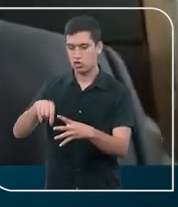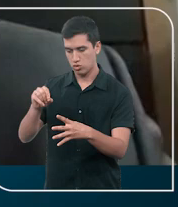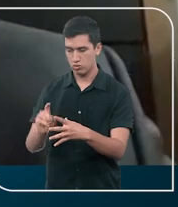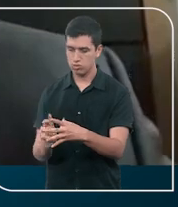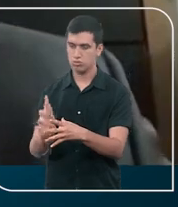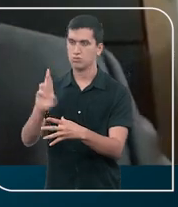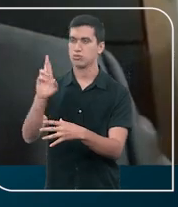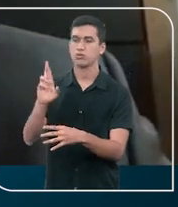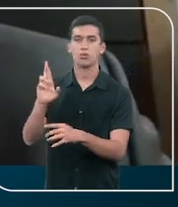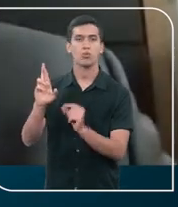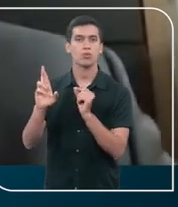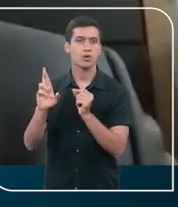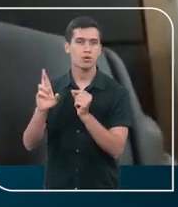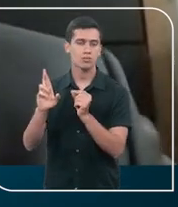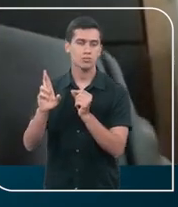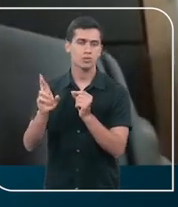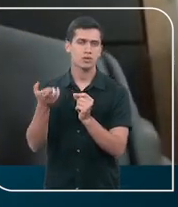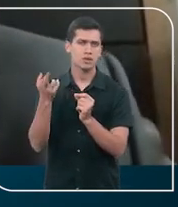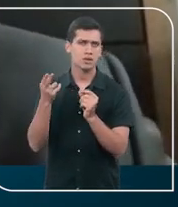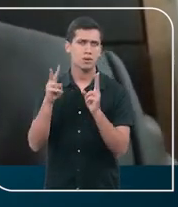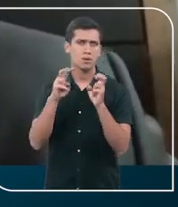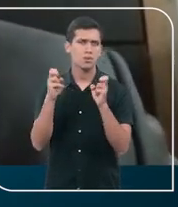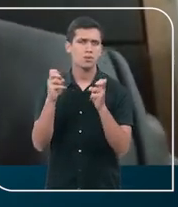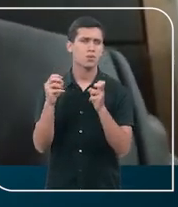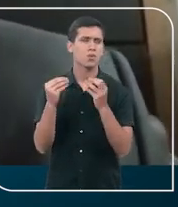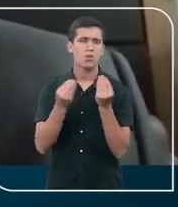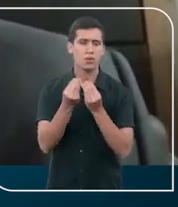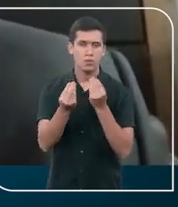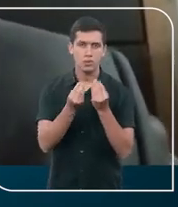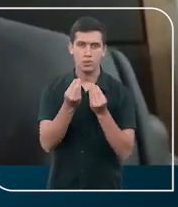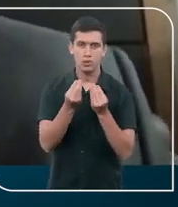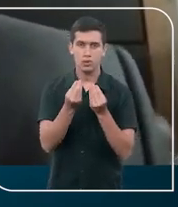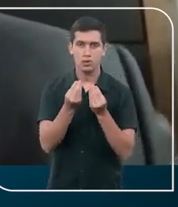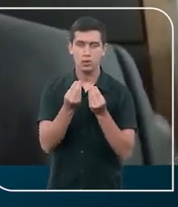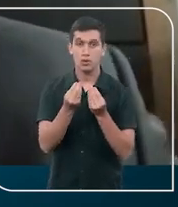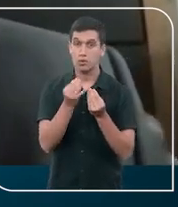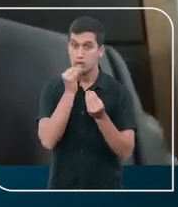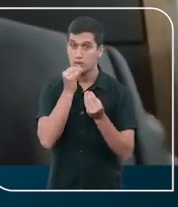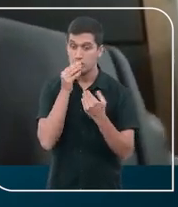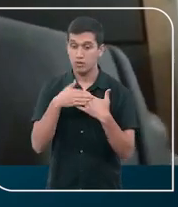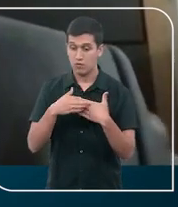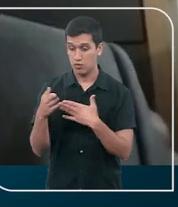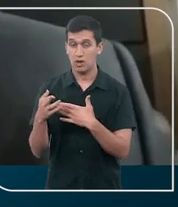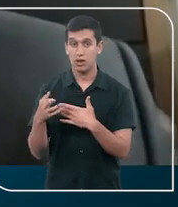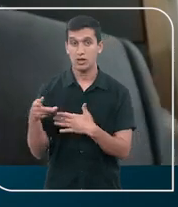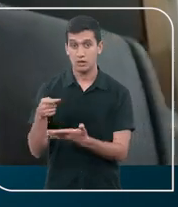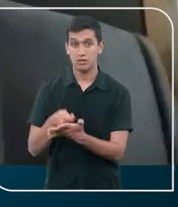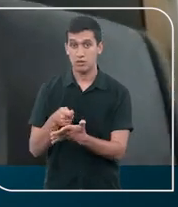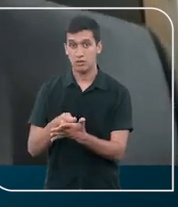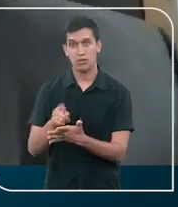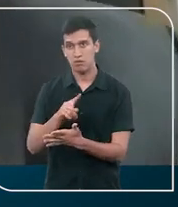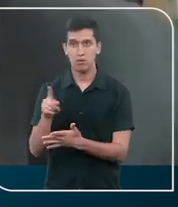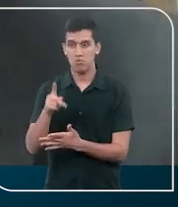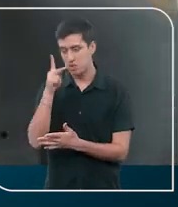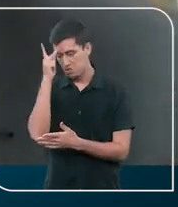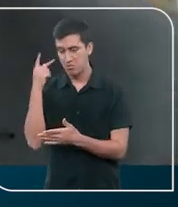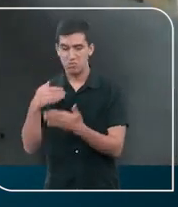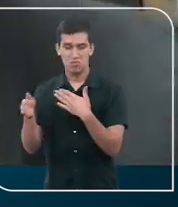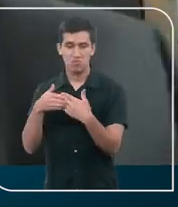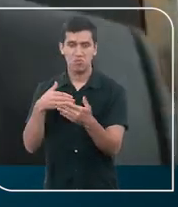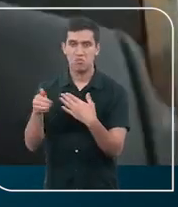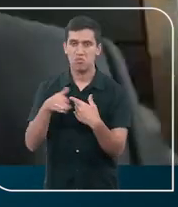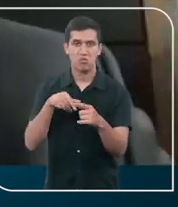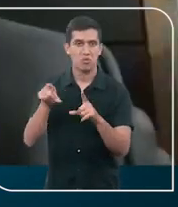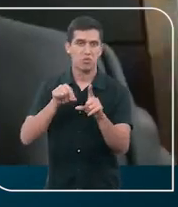termos práticos, o que isso quer dizer? Na hora de contrair uma obrigação, não vai ser João, José, Francisco, Paulo,